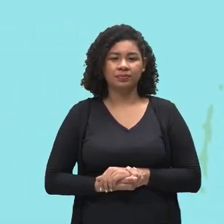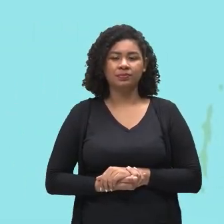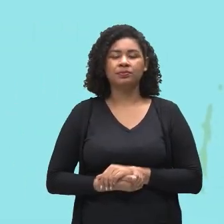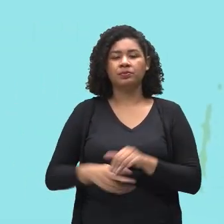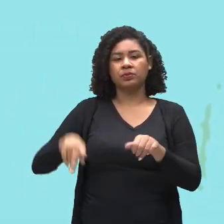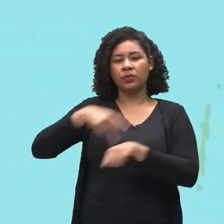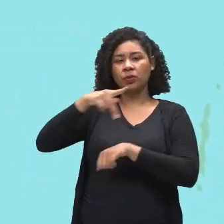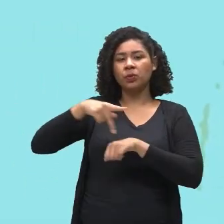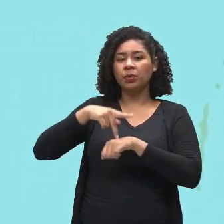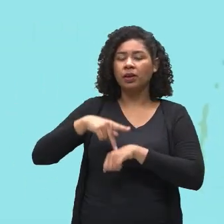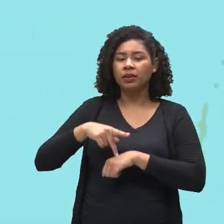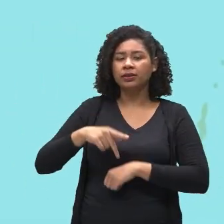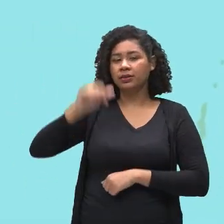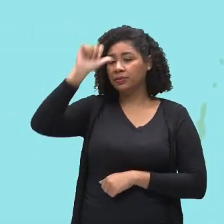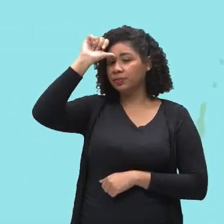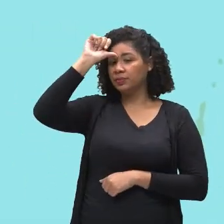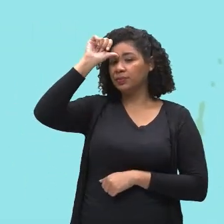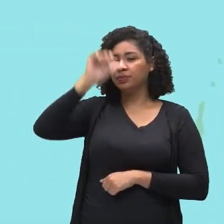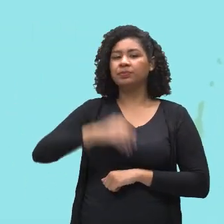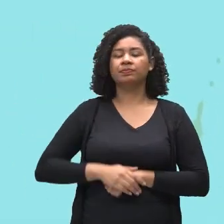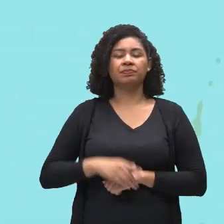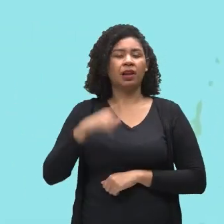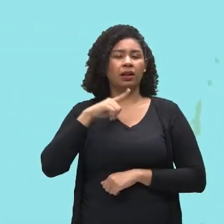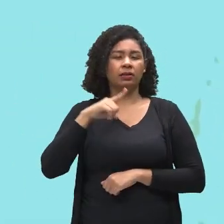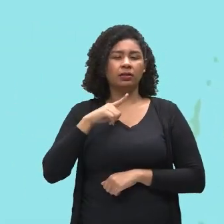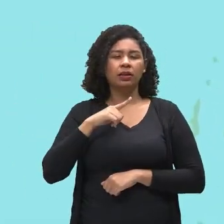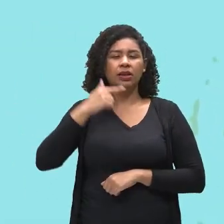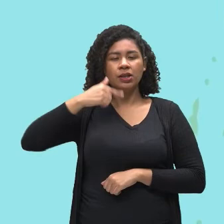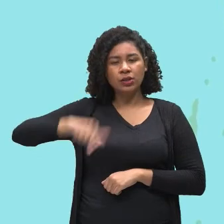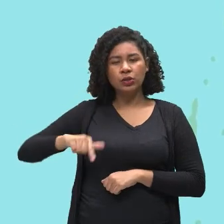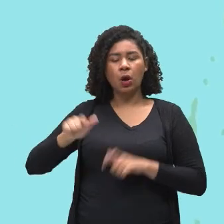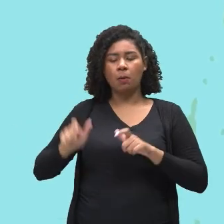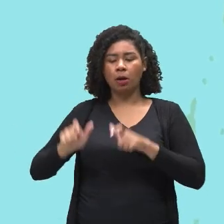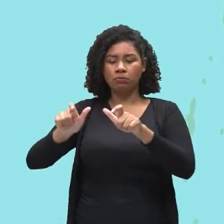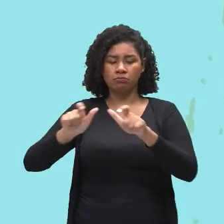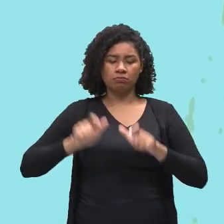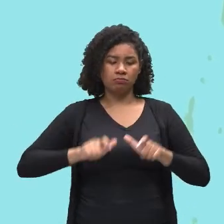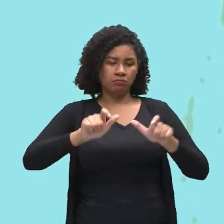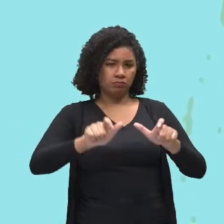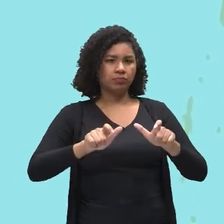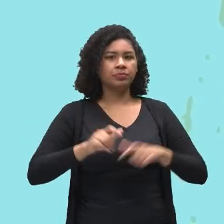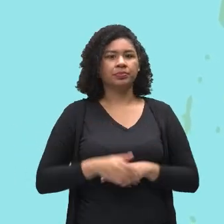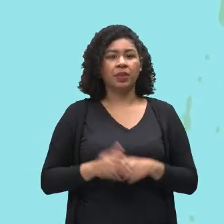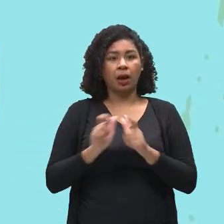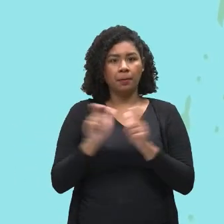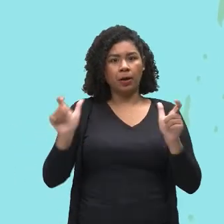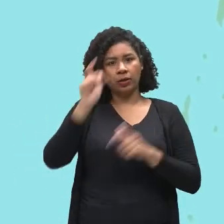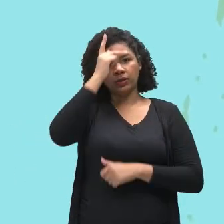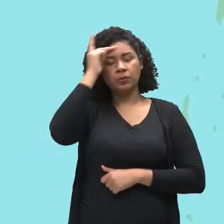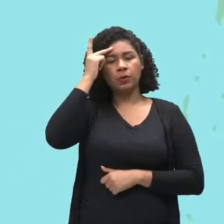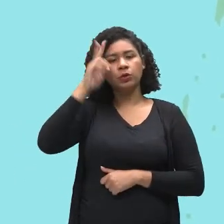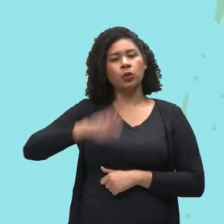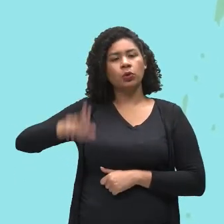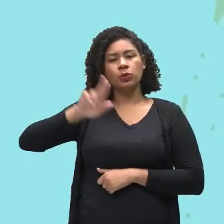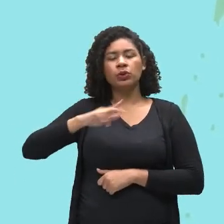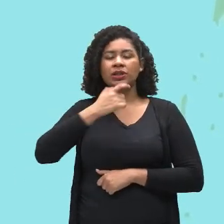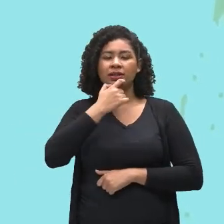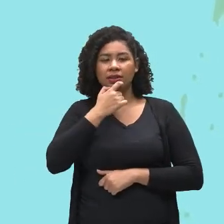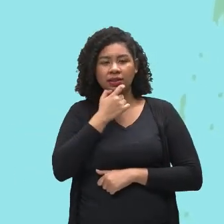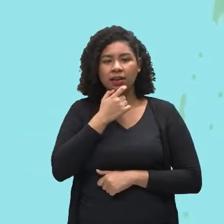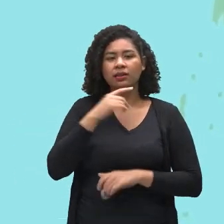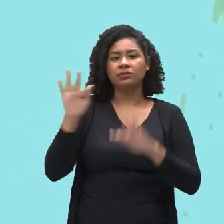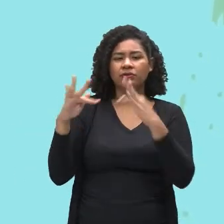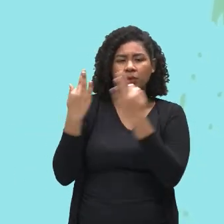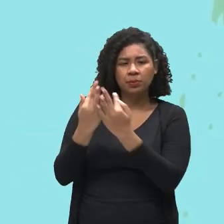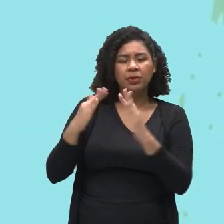Índia. Apesar de existirem idiomas locais, a maior parte das pessoas fala inglês no dia a dia, com a família, no trabalho,